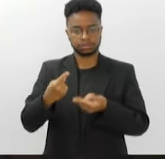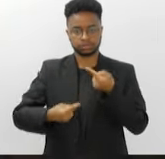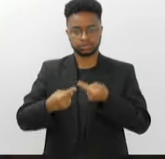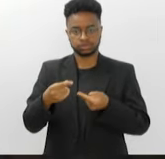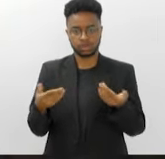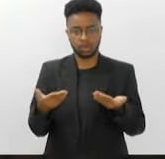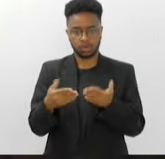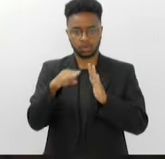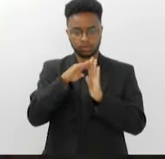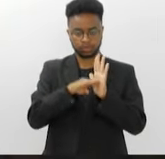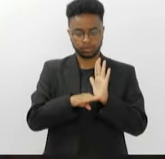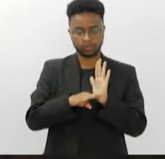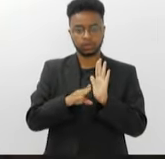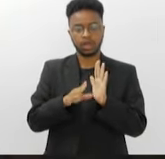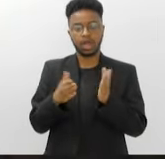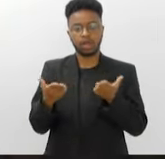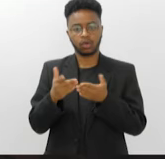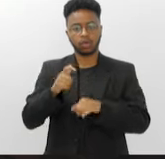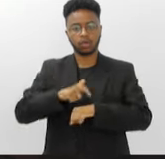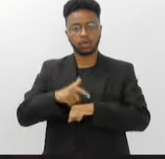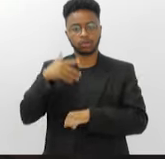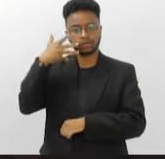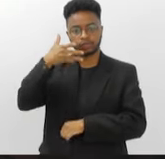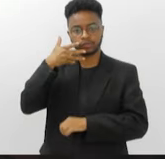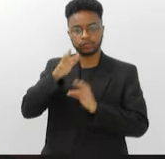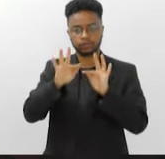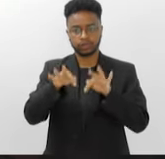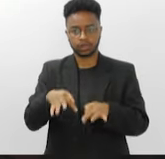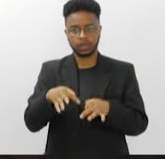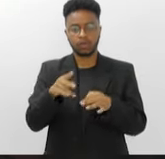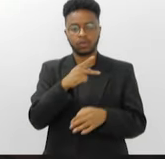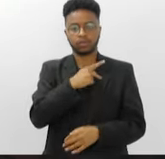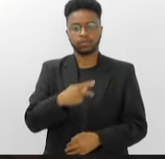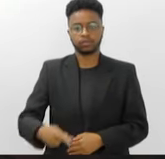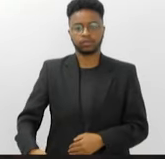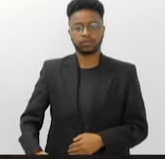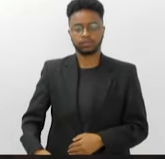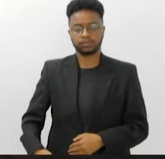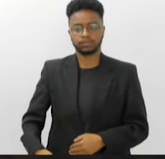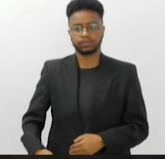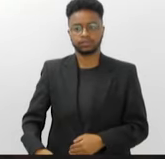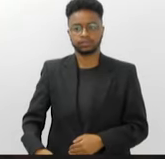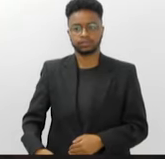na ordem do dia, passa-se ao expediente final. A presidência